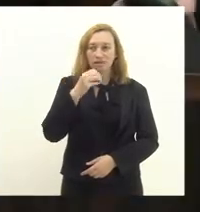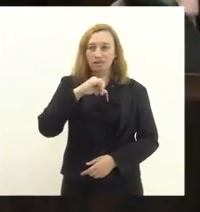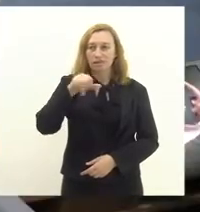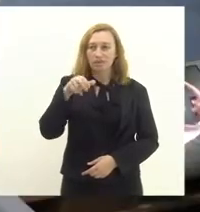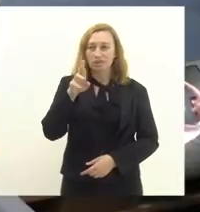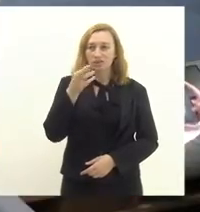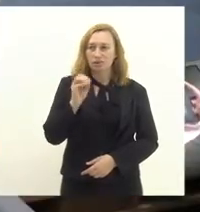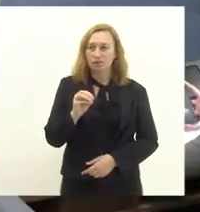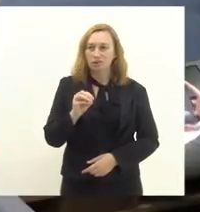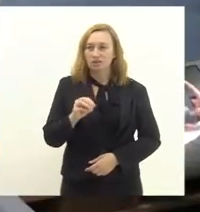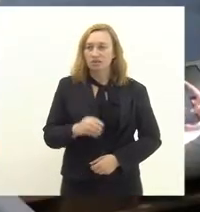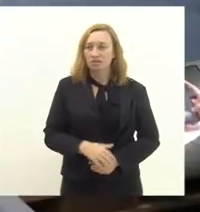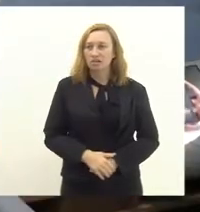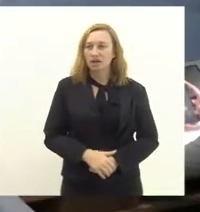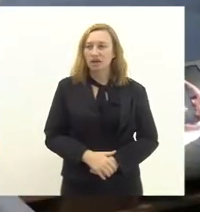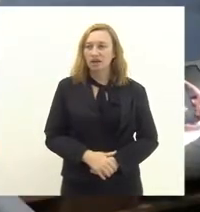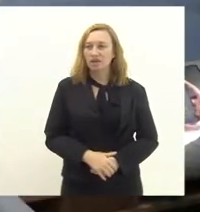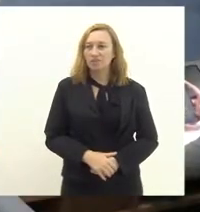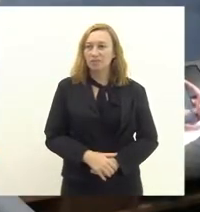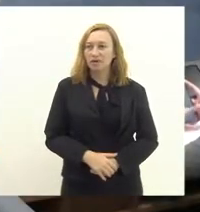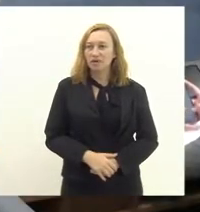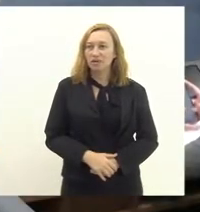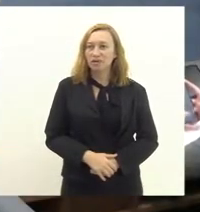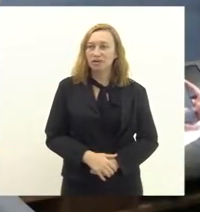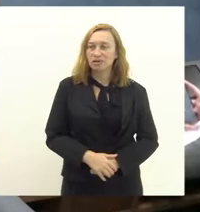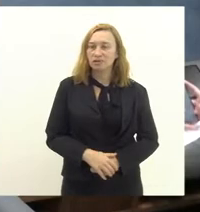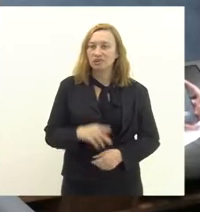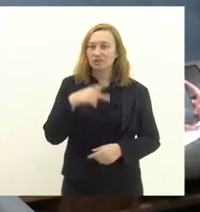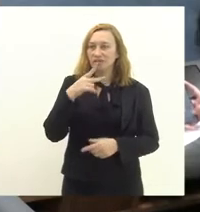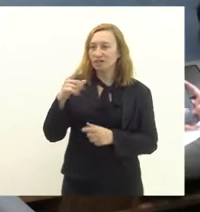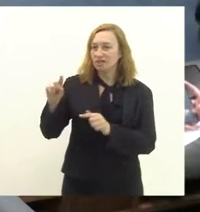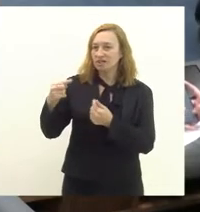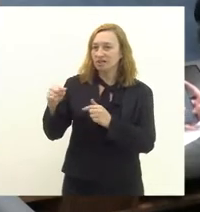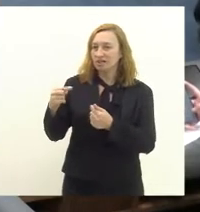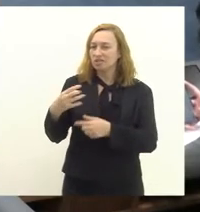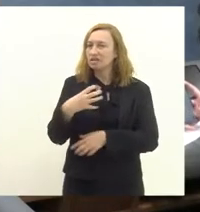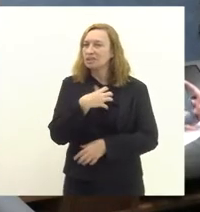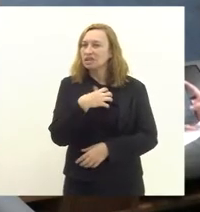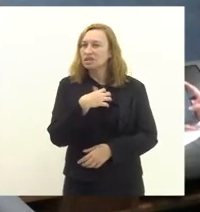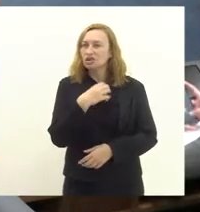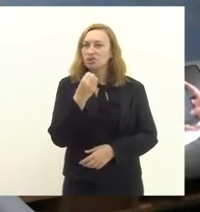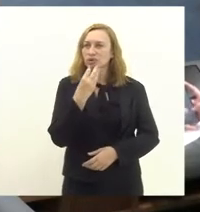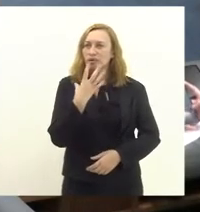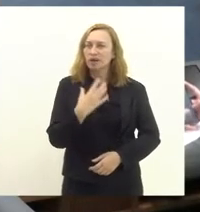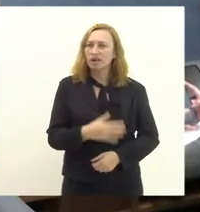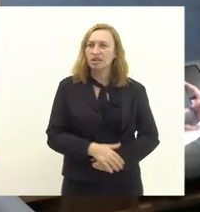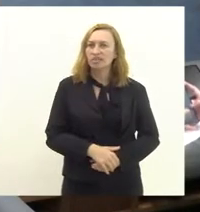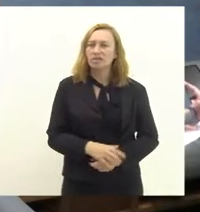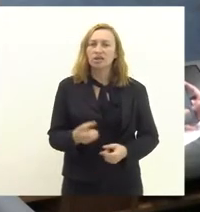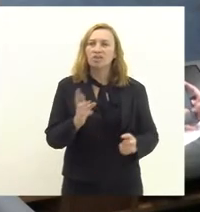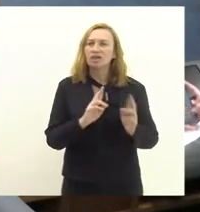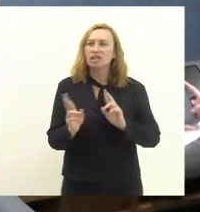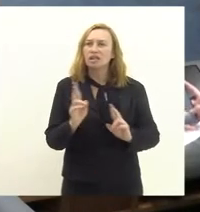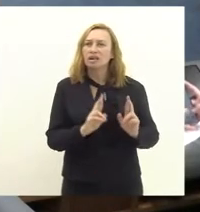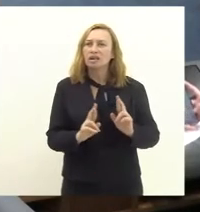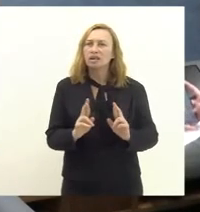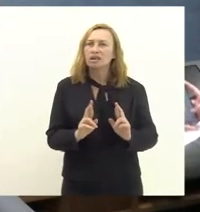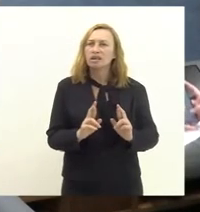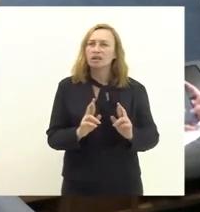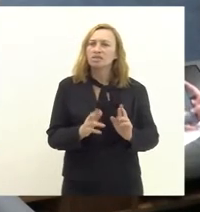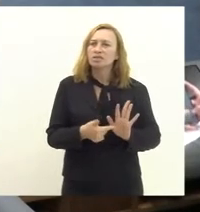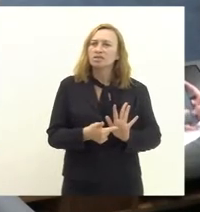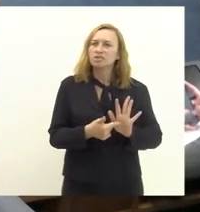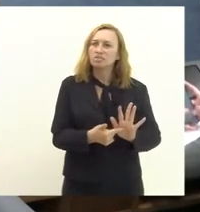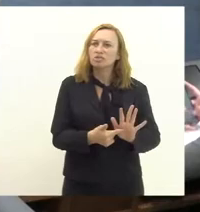Me trouxeram diversas provocações no sentido do bem, em relação a onde tem que apontar o